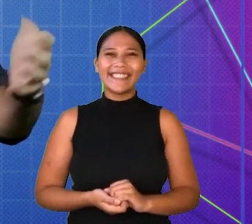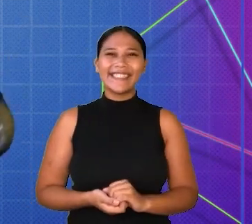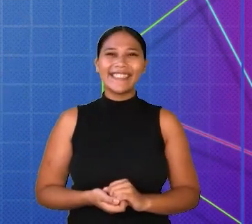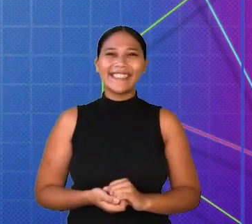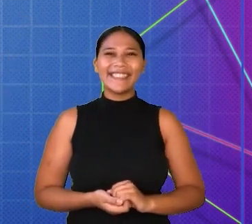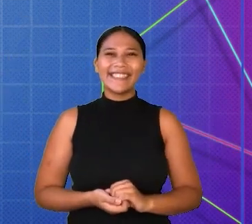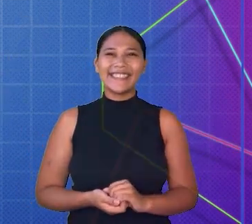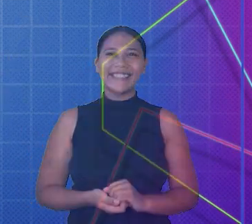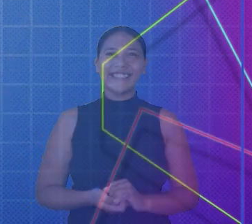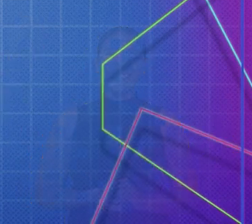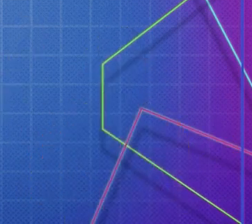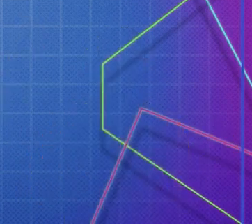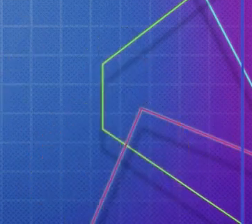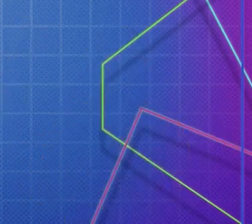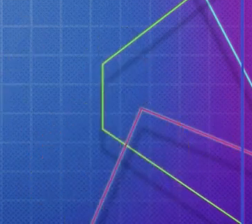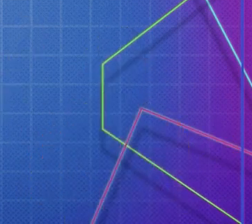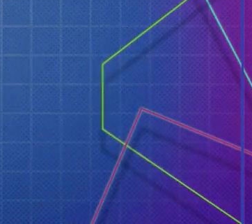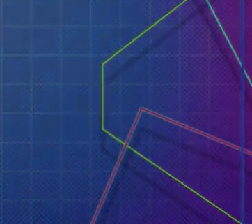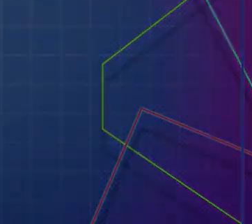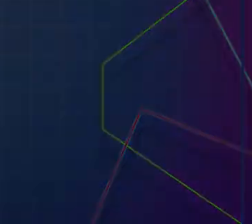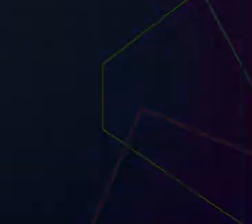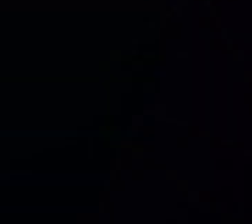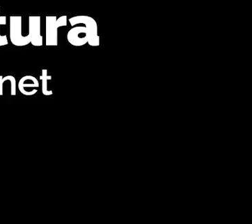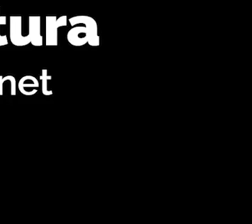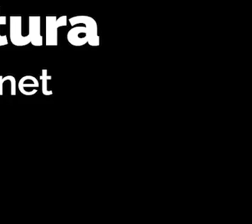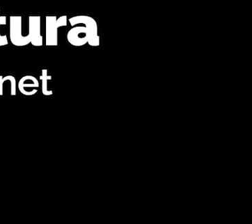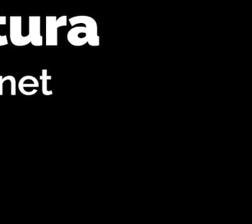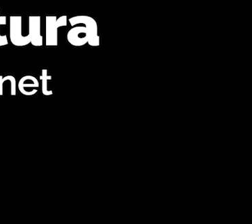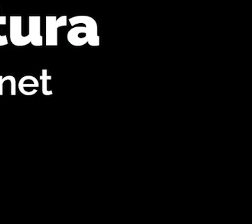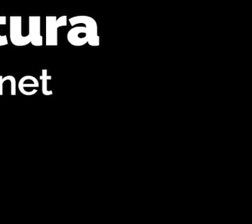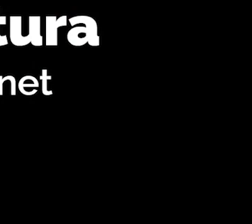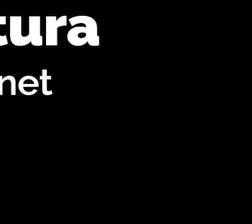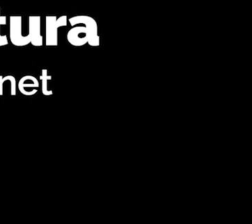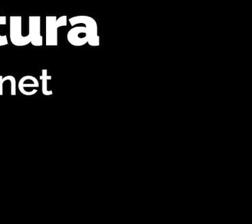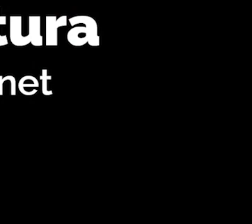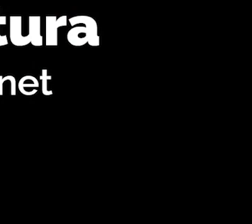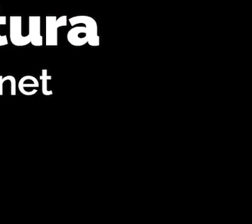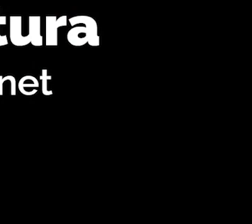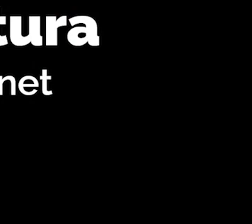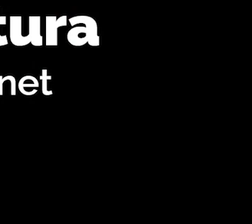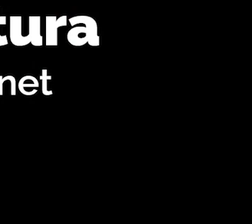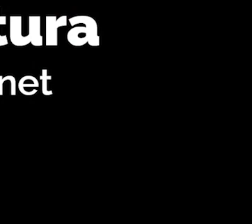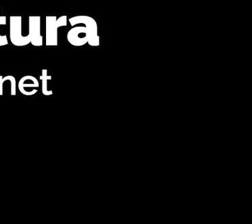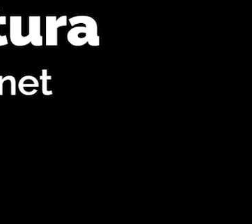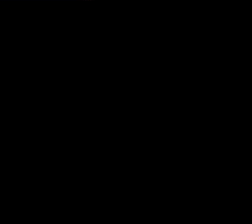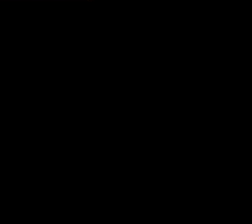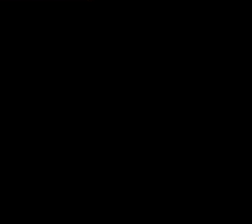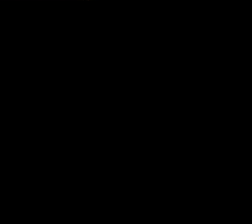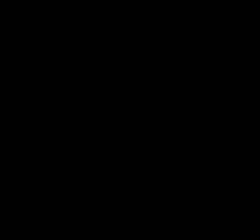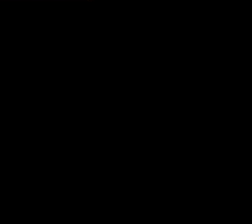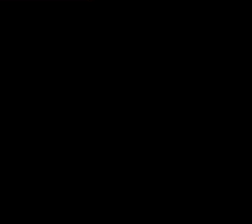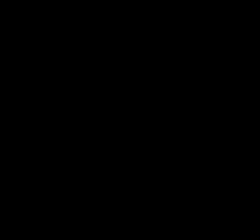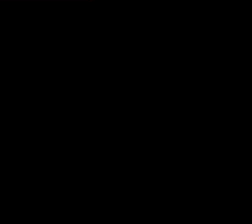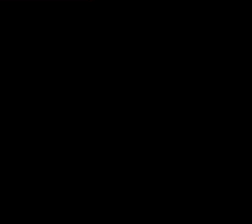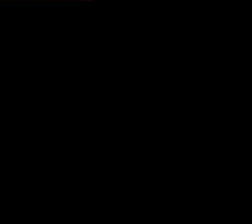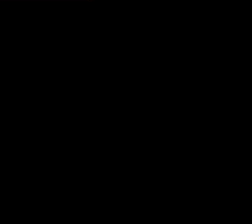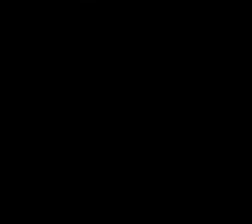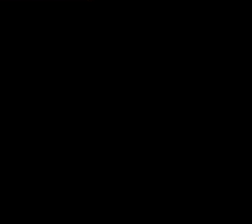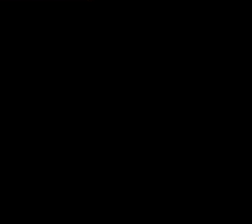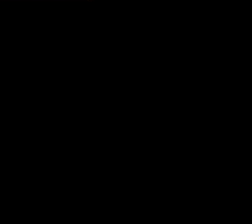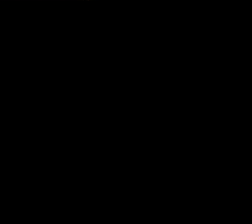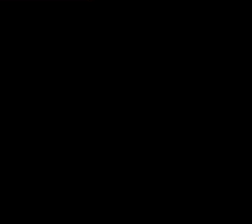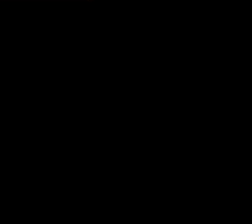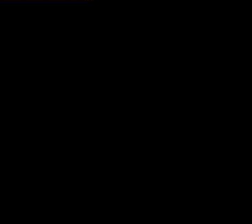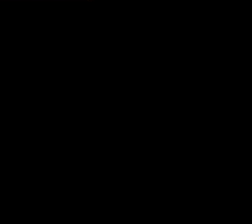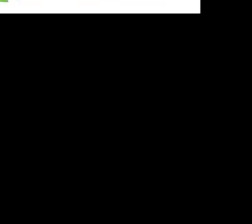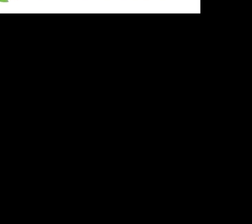É isso, pessoal, um abraço e até mais! Lei de Incentivo à Cultura. Patrocínio: Prefeitura do Rio de Janeiro, BASF,